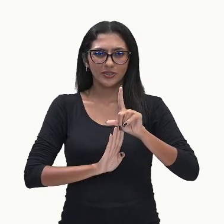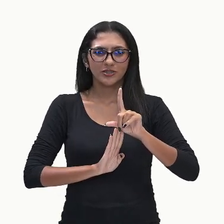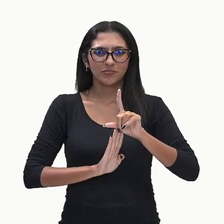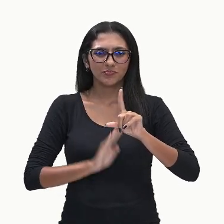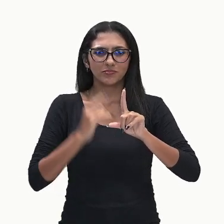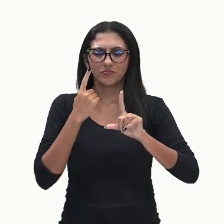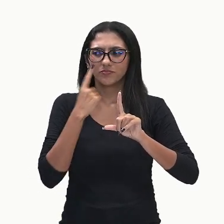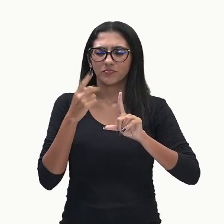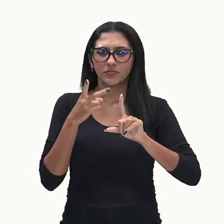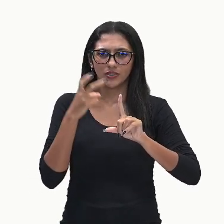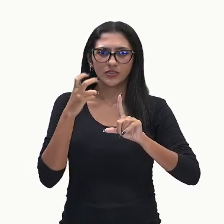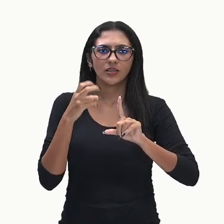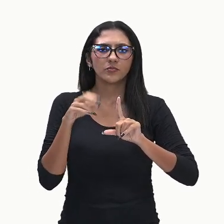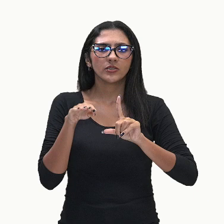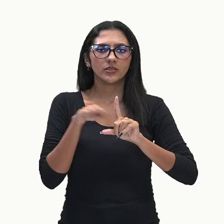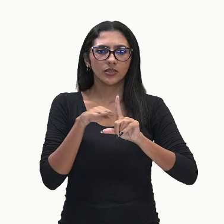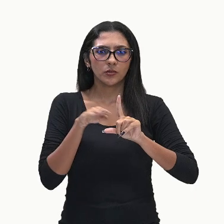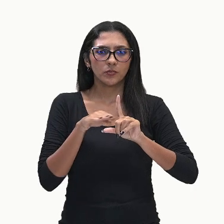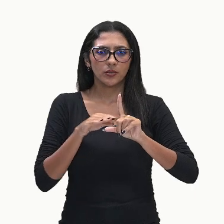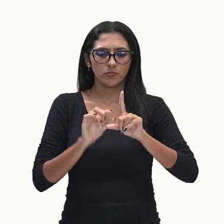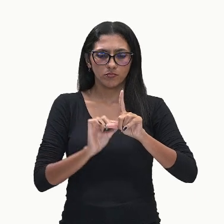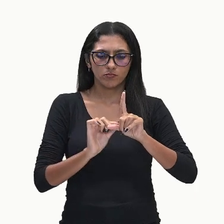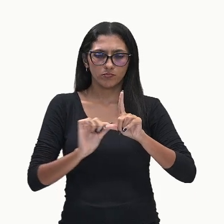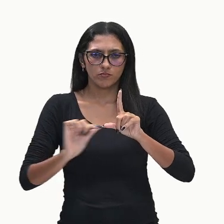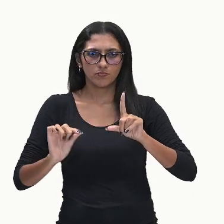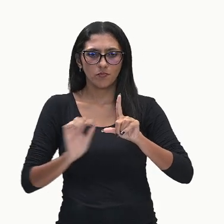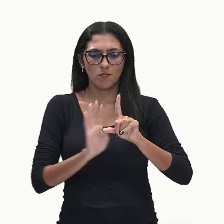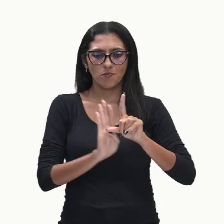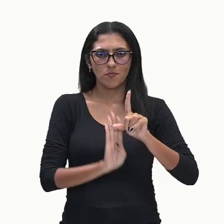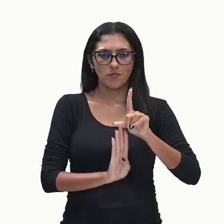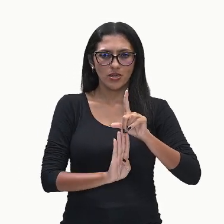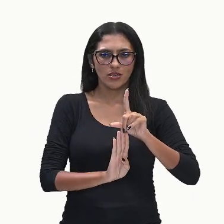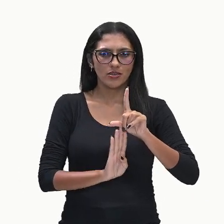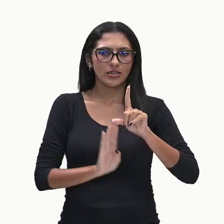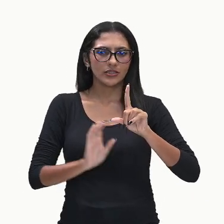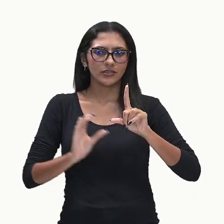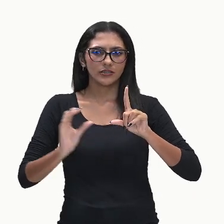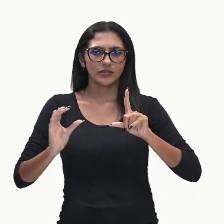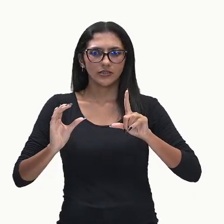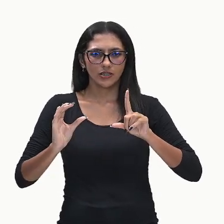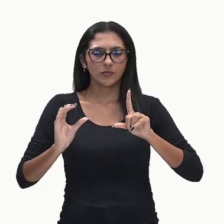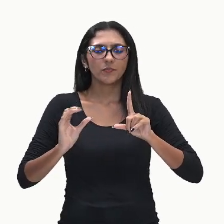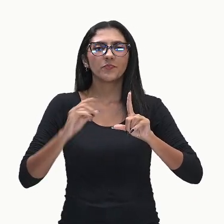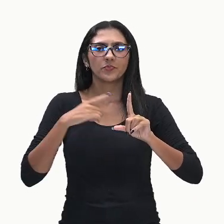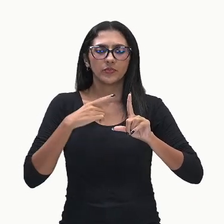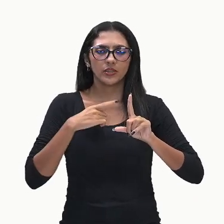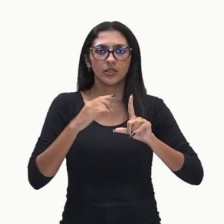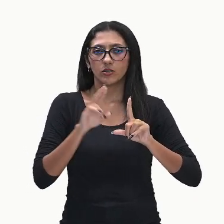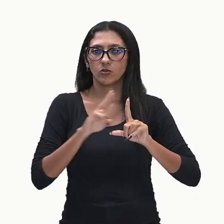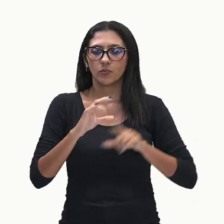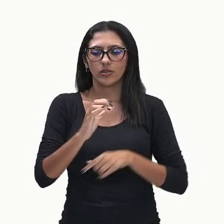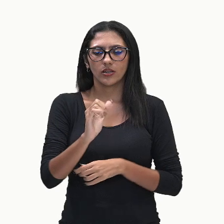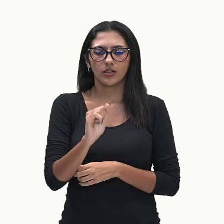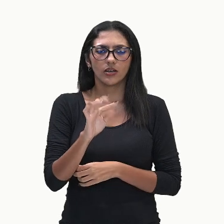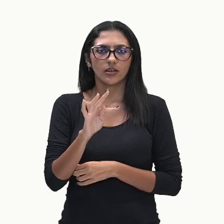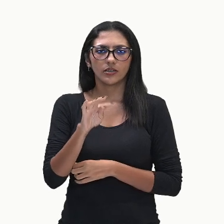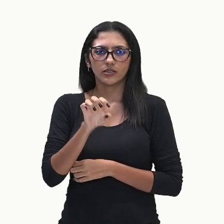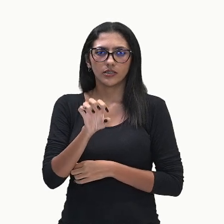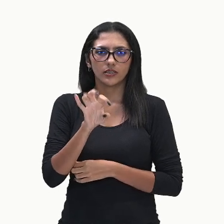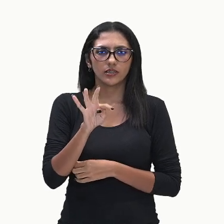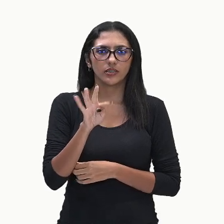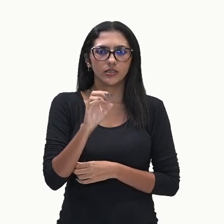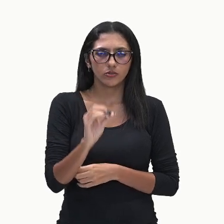AB e esse lado BC são justamente os nossos catetos, tá? Por